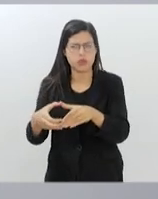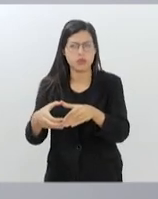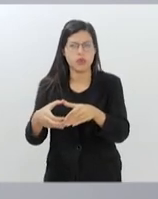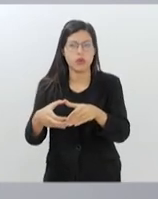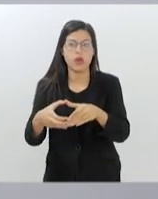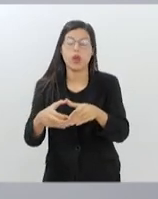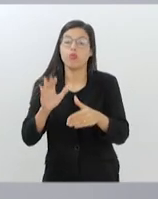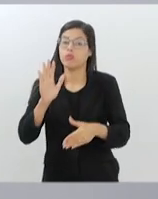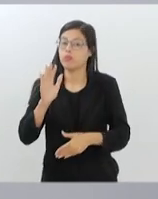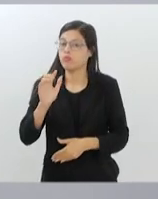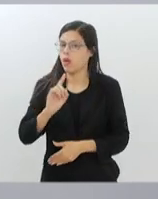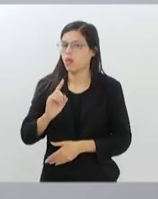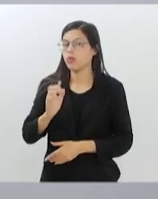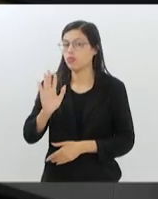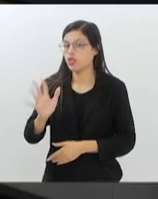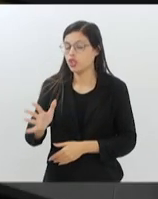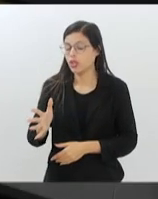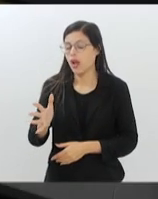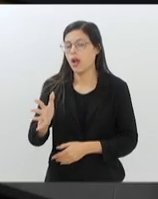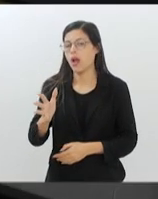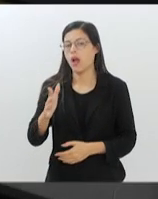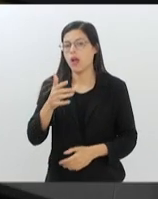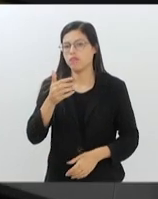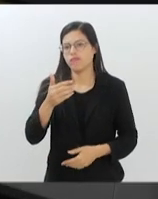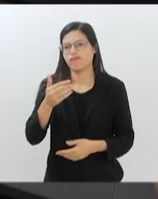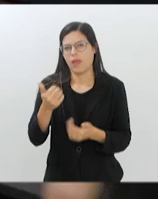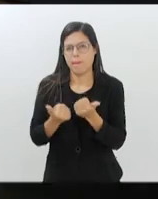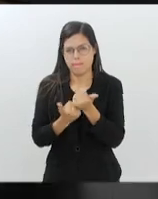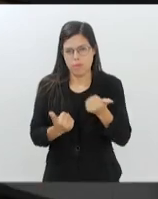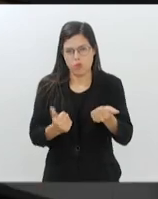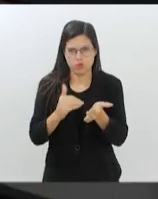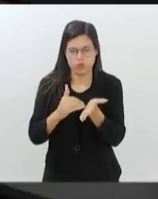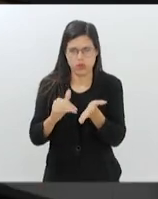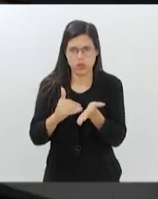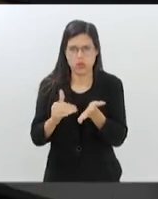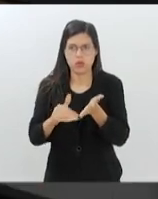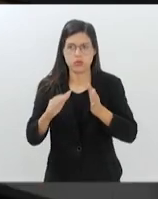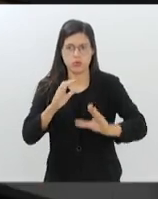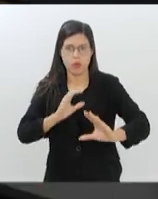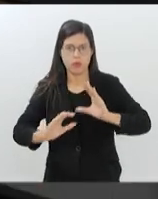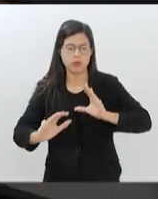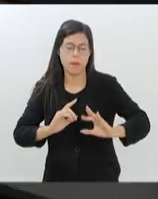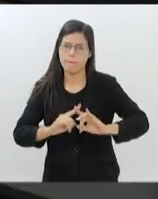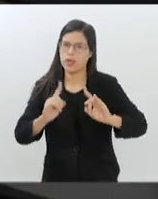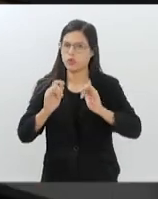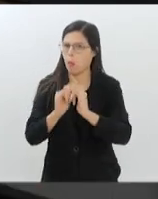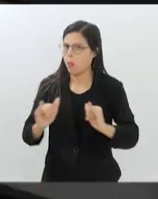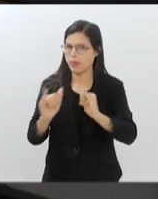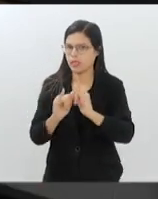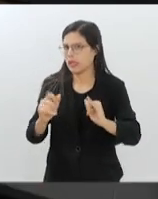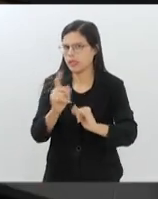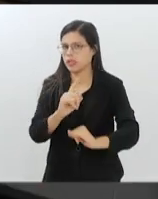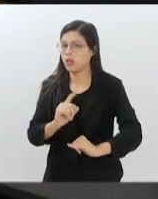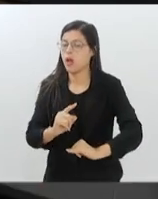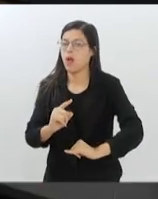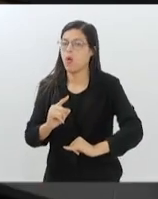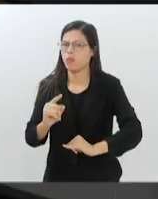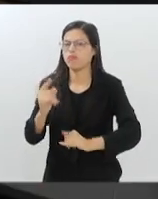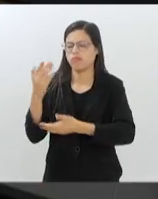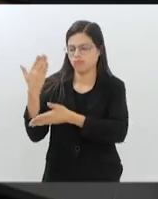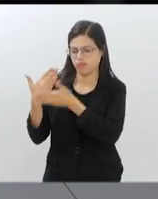subsecretária de comunicação social mas não tinha atuação ainda na área da publicidade a época foi um dos nomes sugeridos para esse